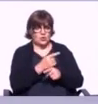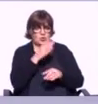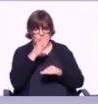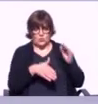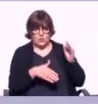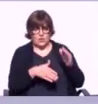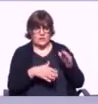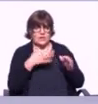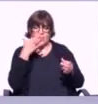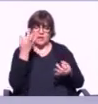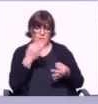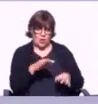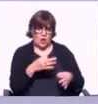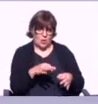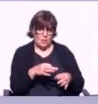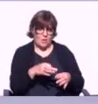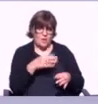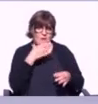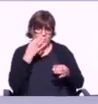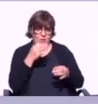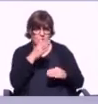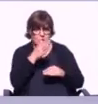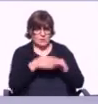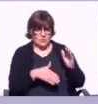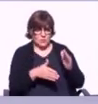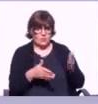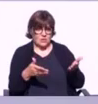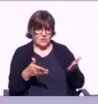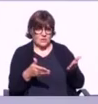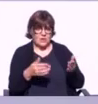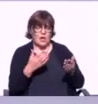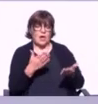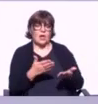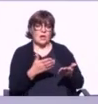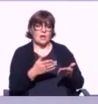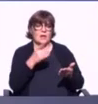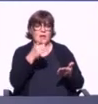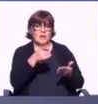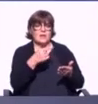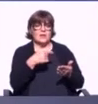acontecem. É normal que isso aconteça. Agora, eles estão